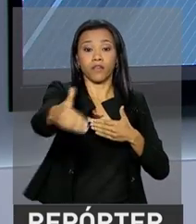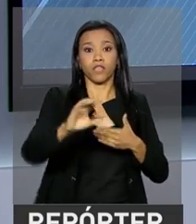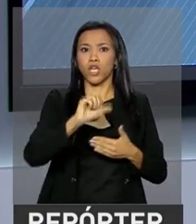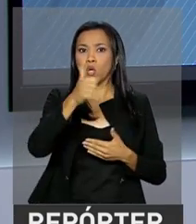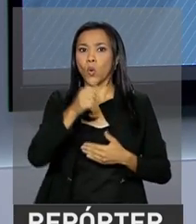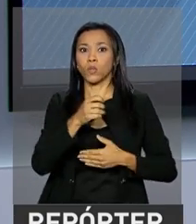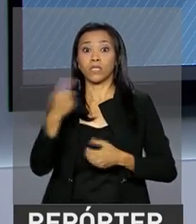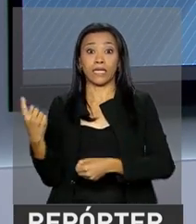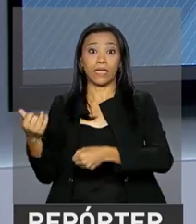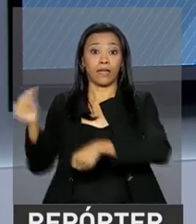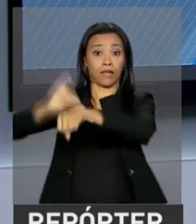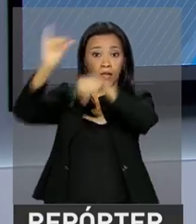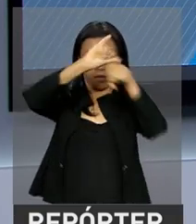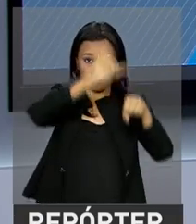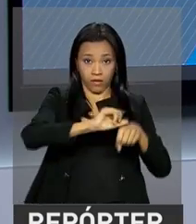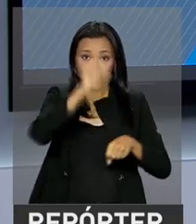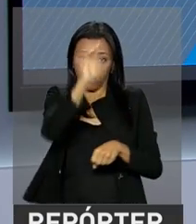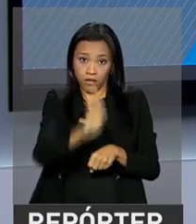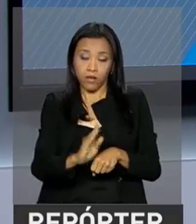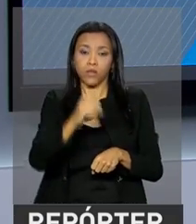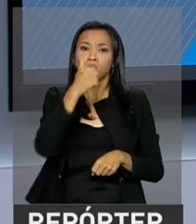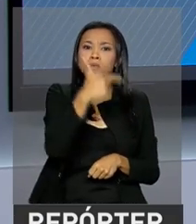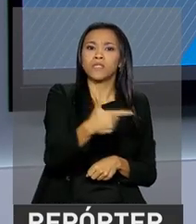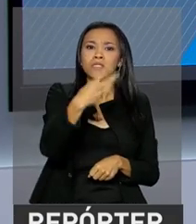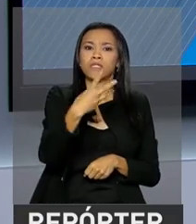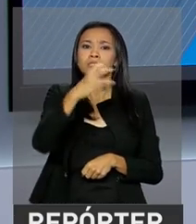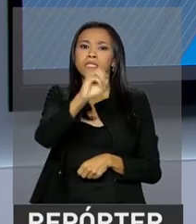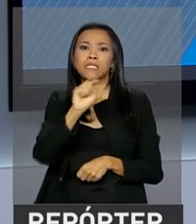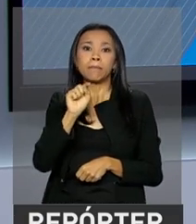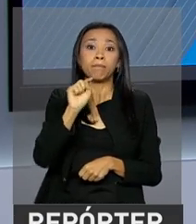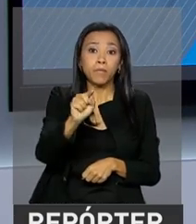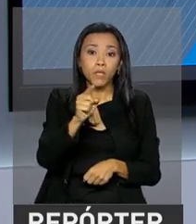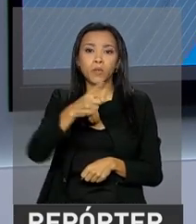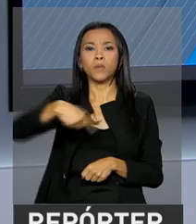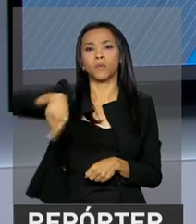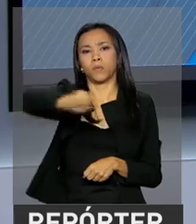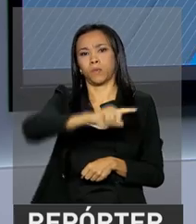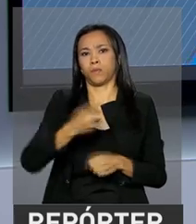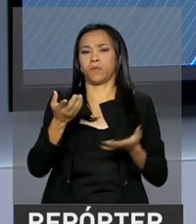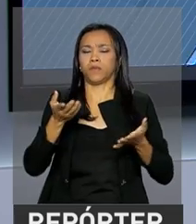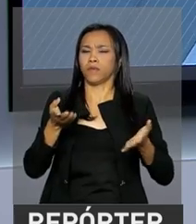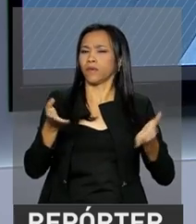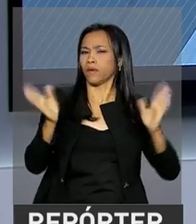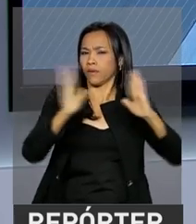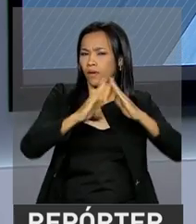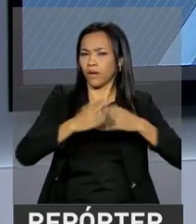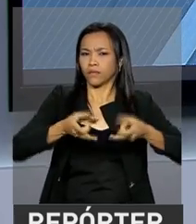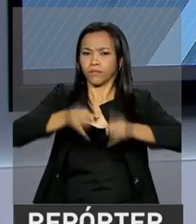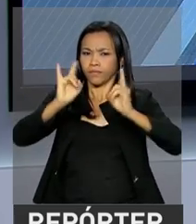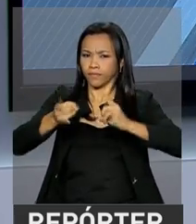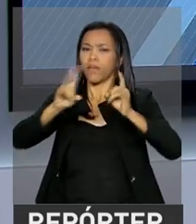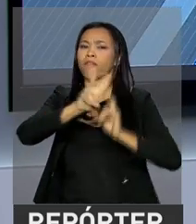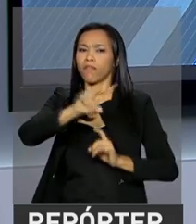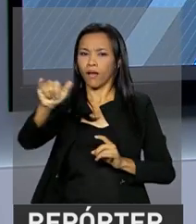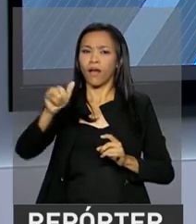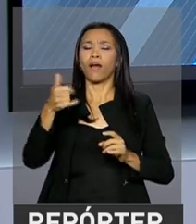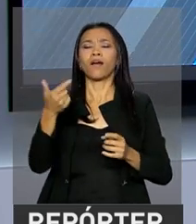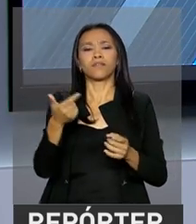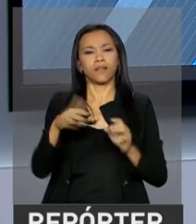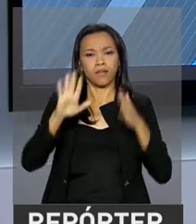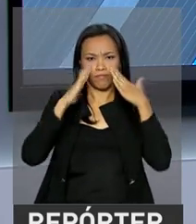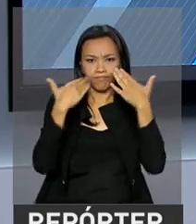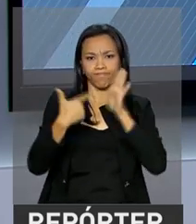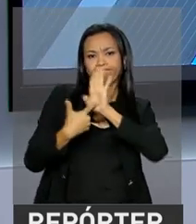brasileiras cerca de 230.000 Imóveis serão oferecidos para financiamento a